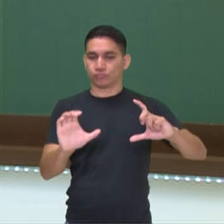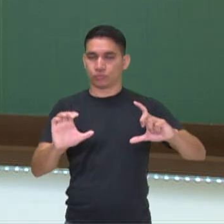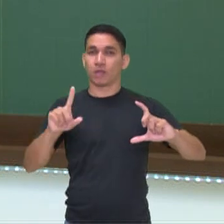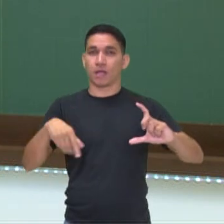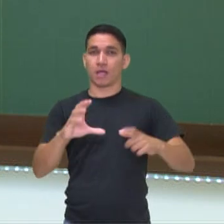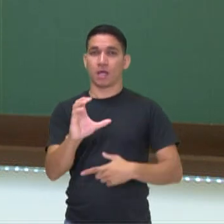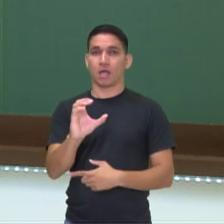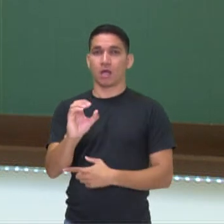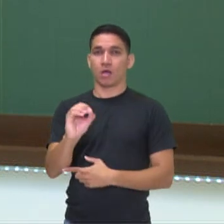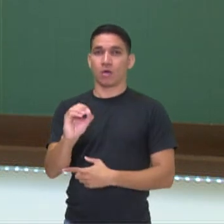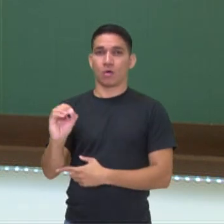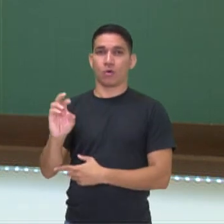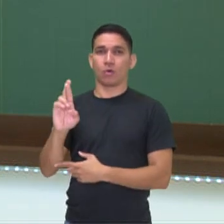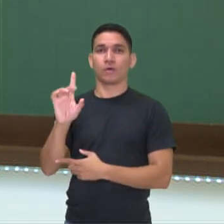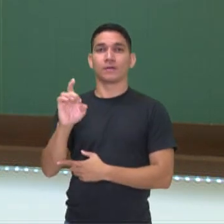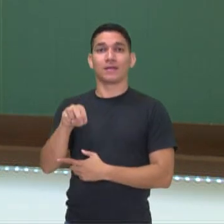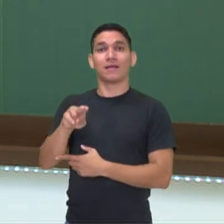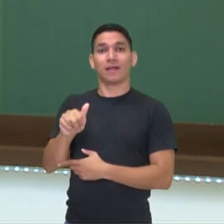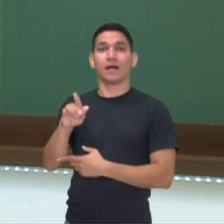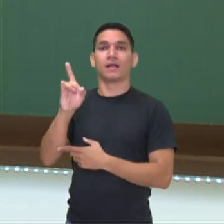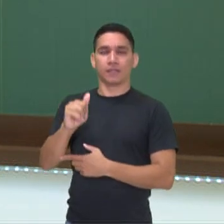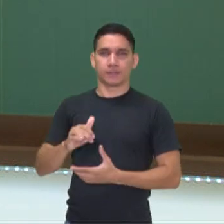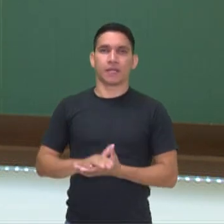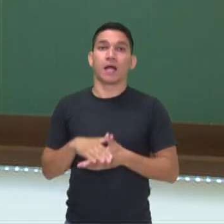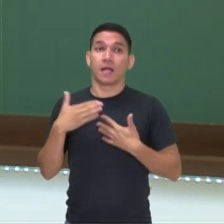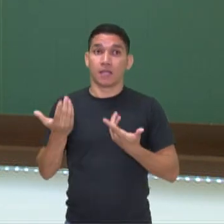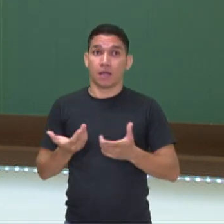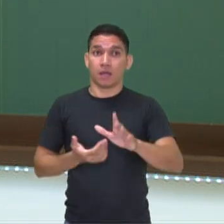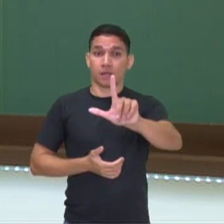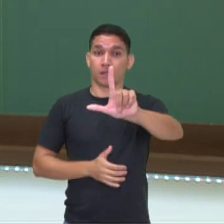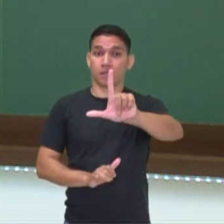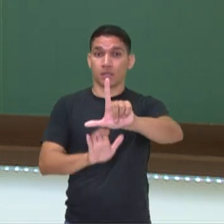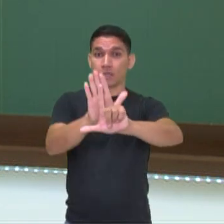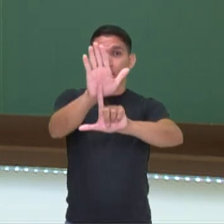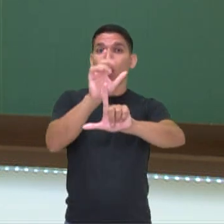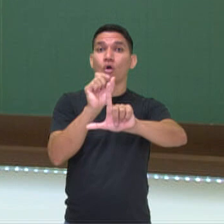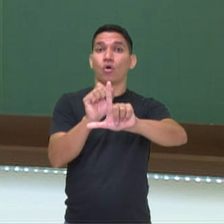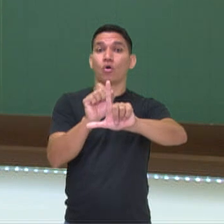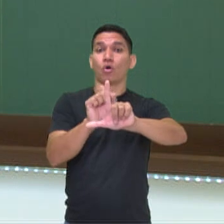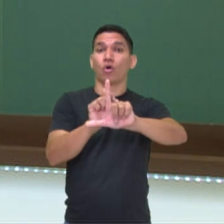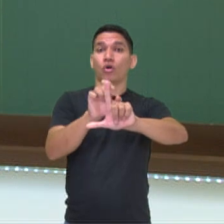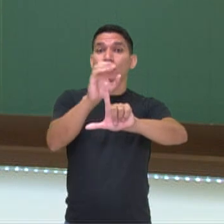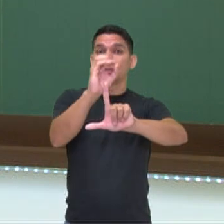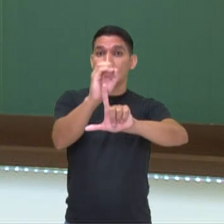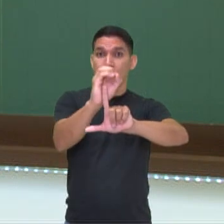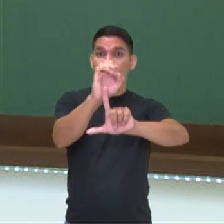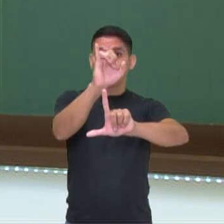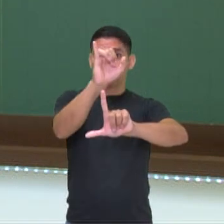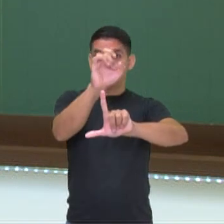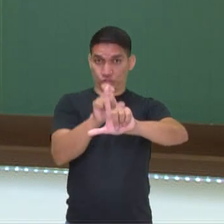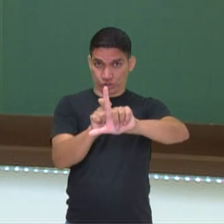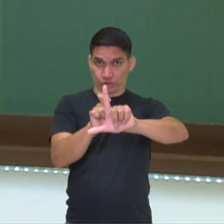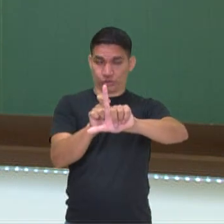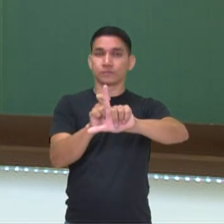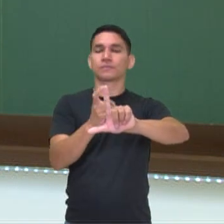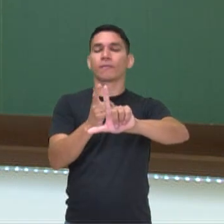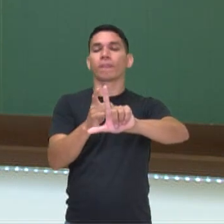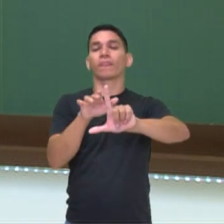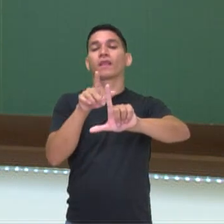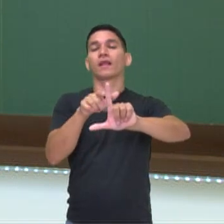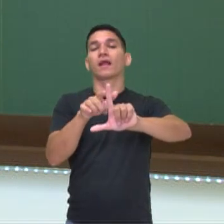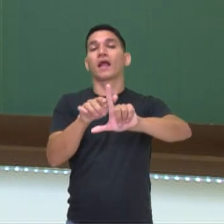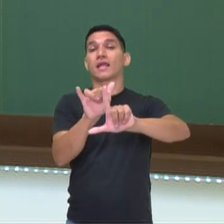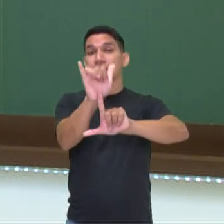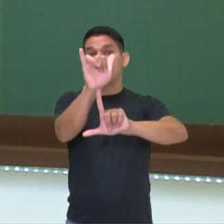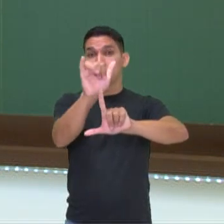tá? E dentro dessas coordenadas, olha só, aqui o 2 é quando o x é 0, o y é 2. Aqui,